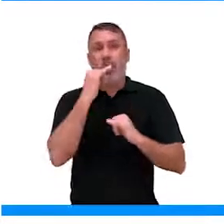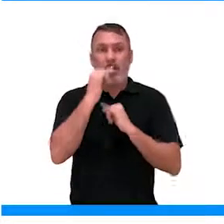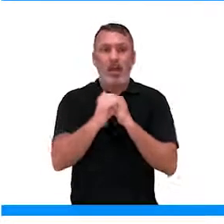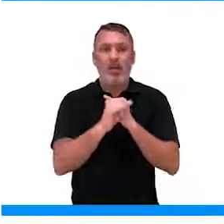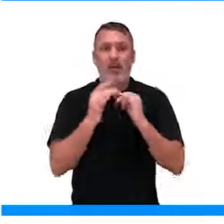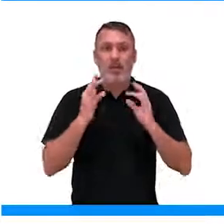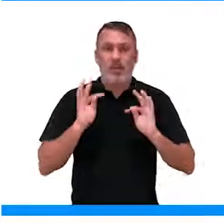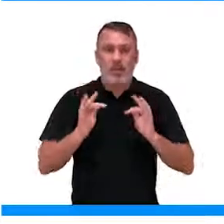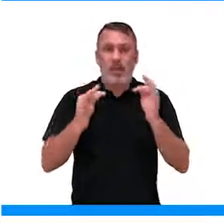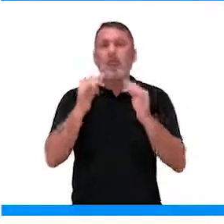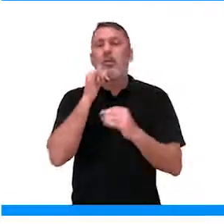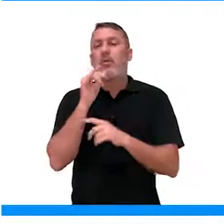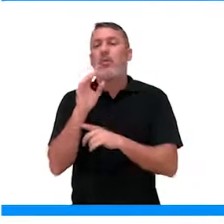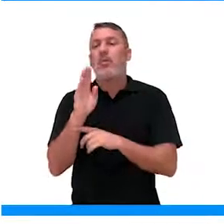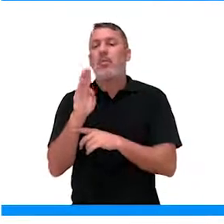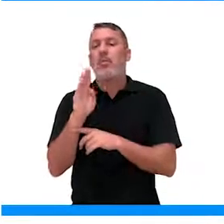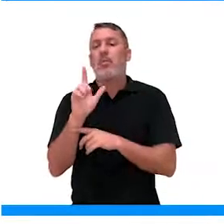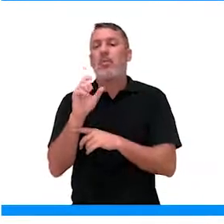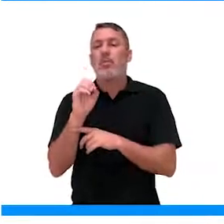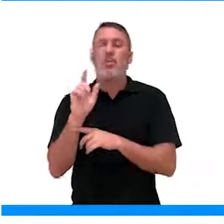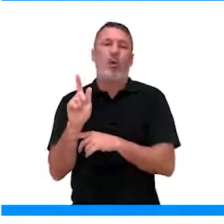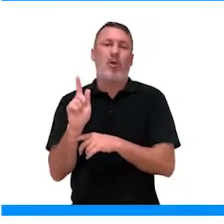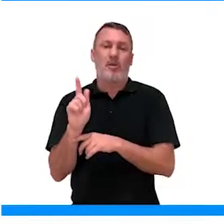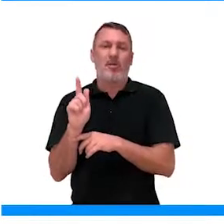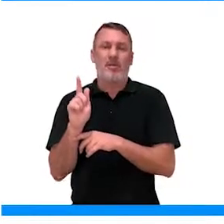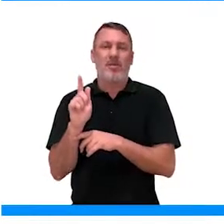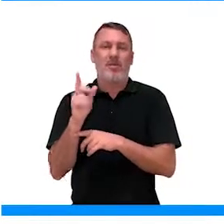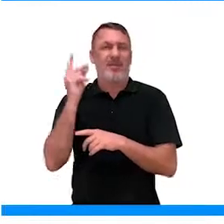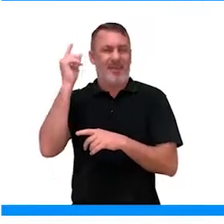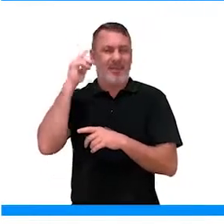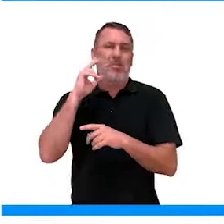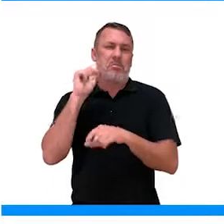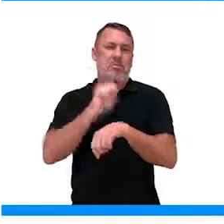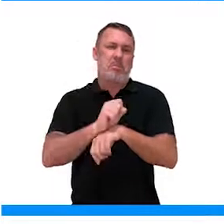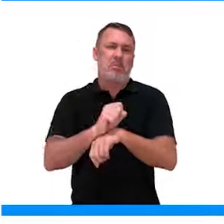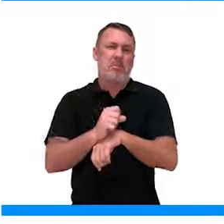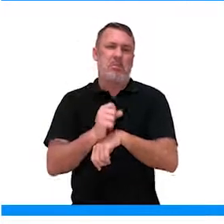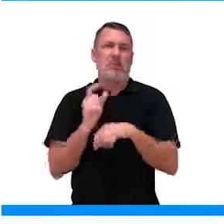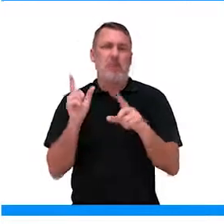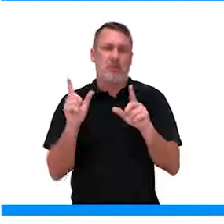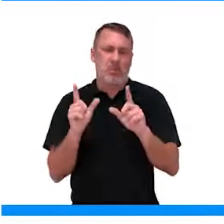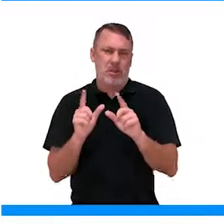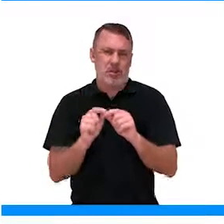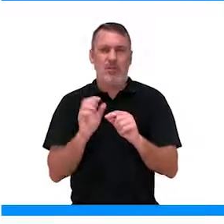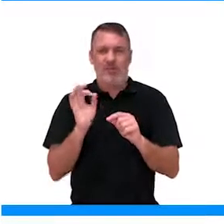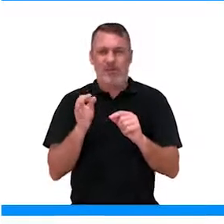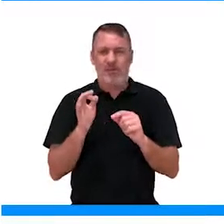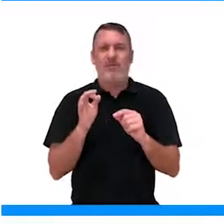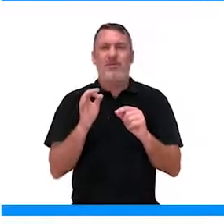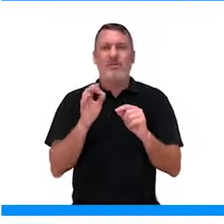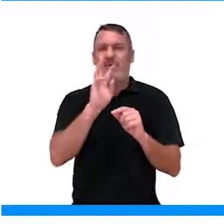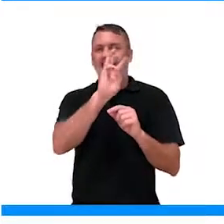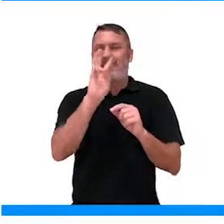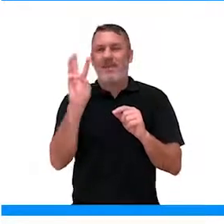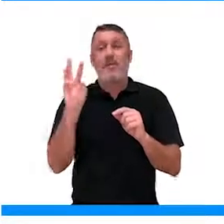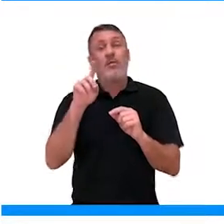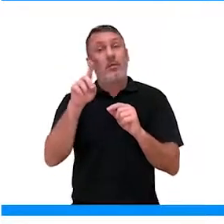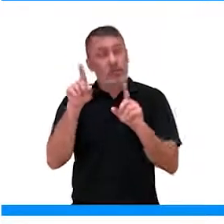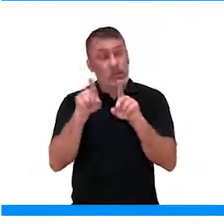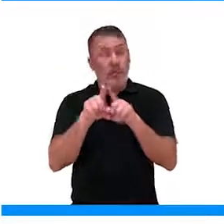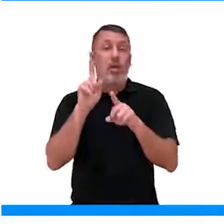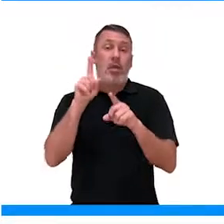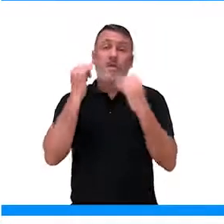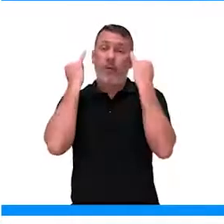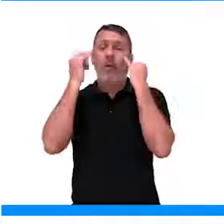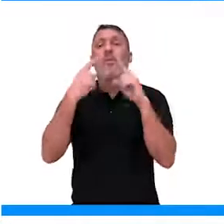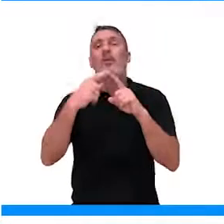internet, da tecnologia. O blog, que foi muito utilizado antes, hoje em dia menos, né? É